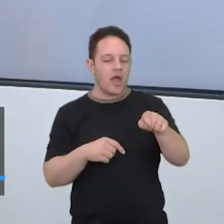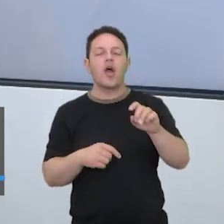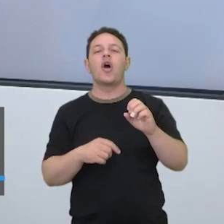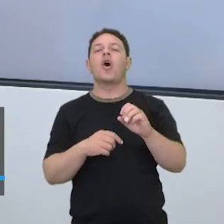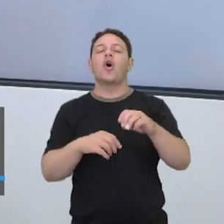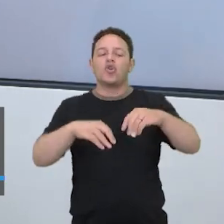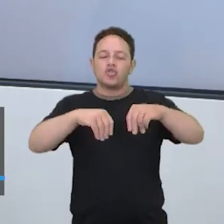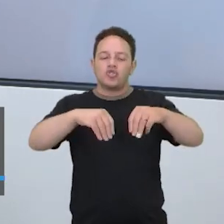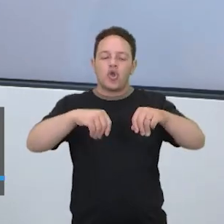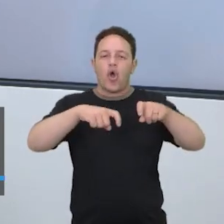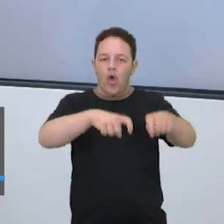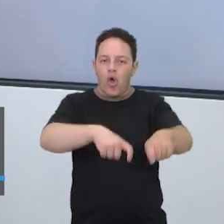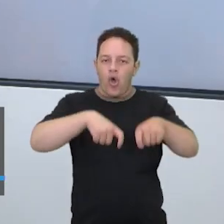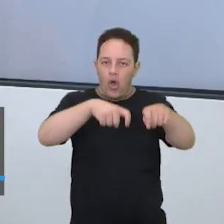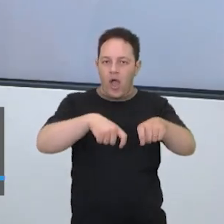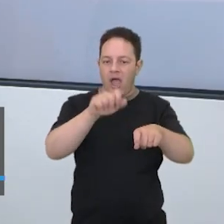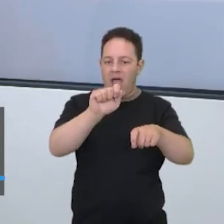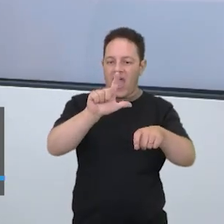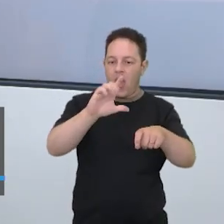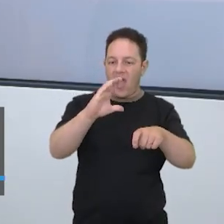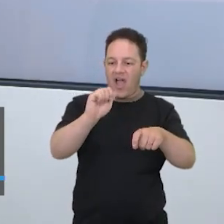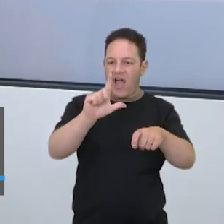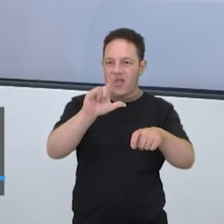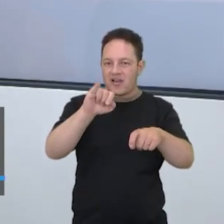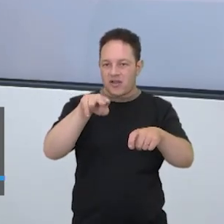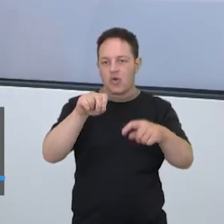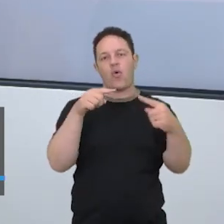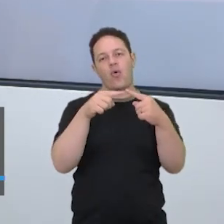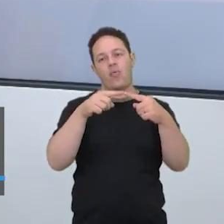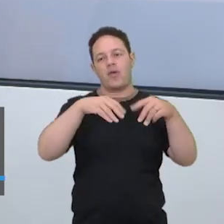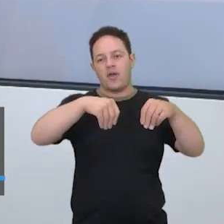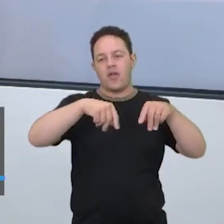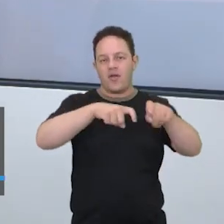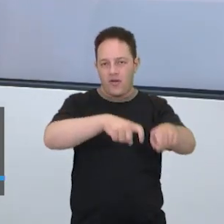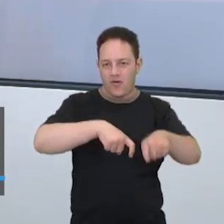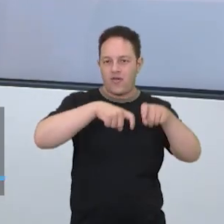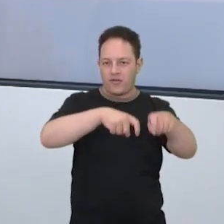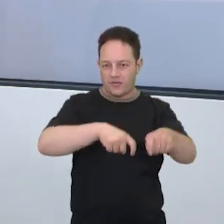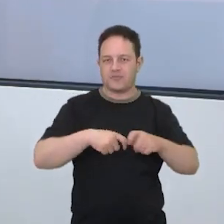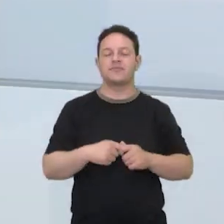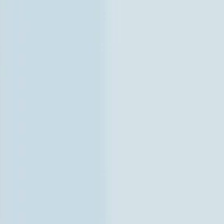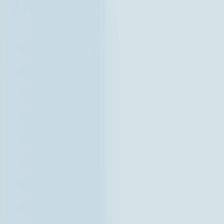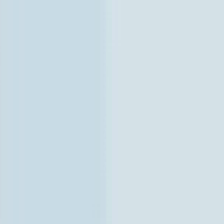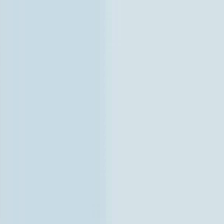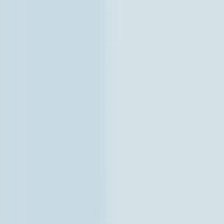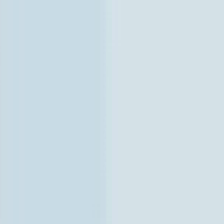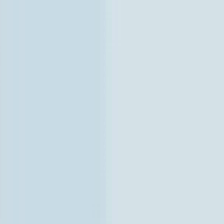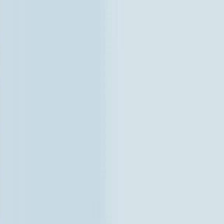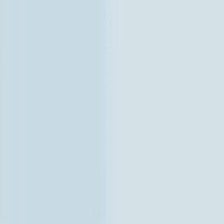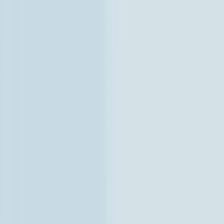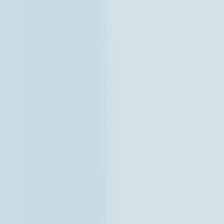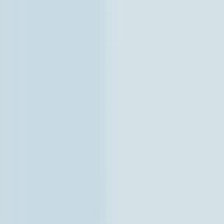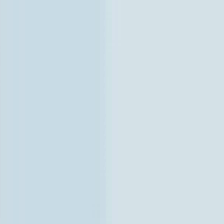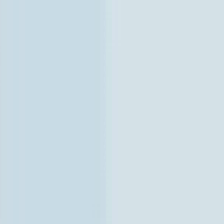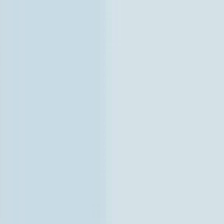desenvolver solo alcalino, tá certo? Bom, então aí passando para vocês aí uma escala